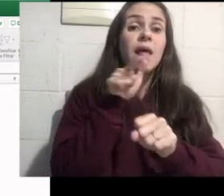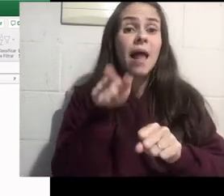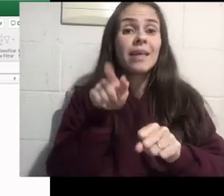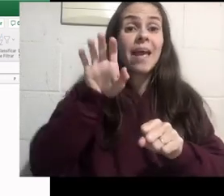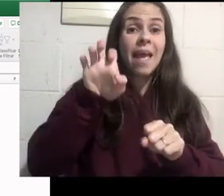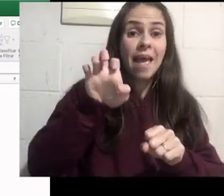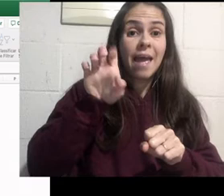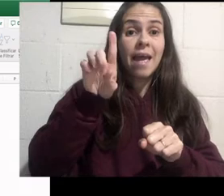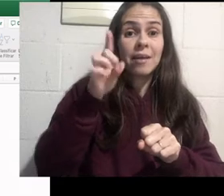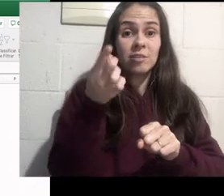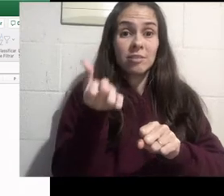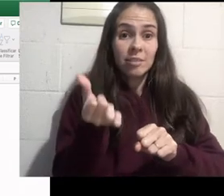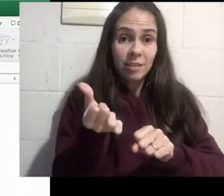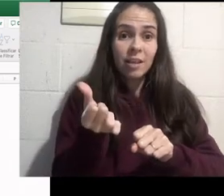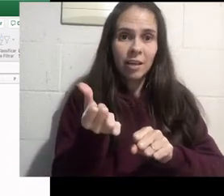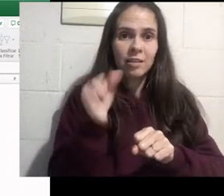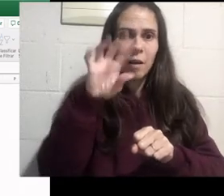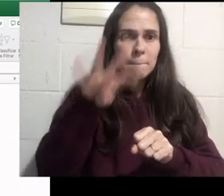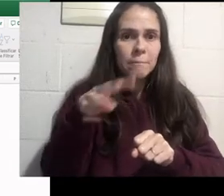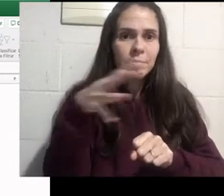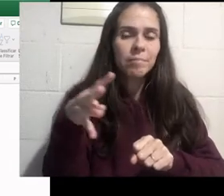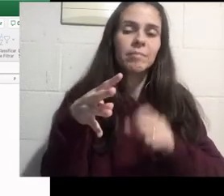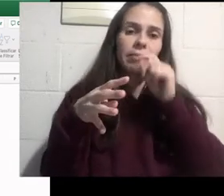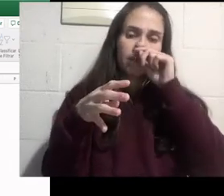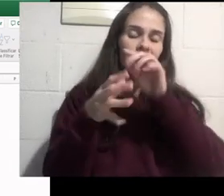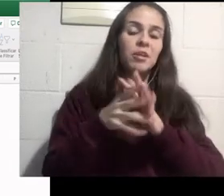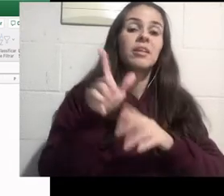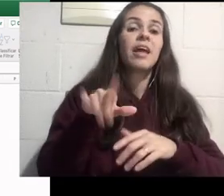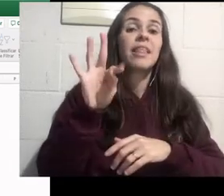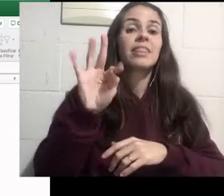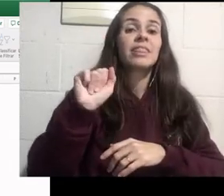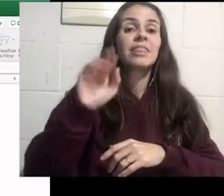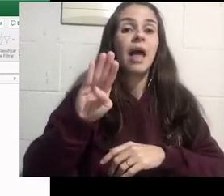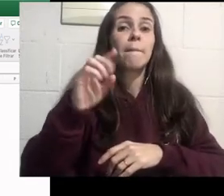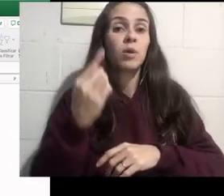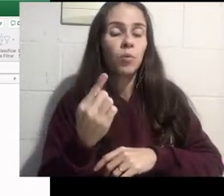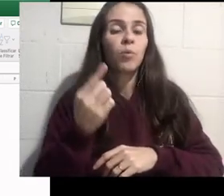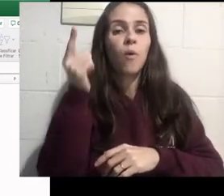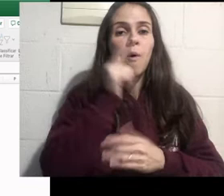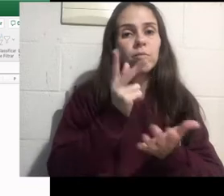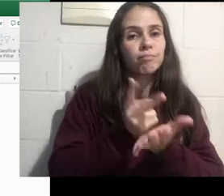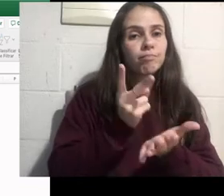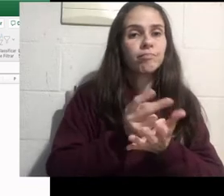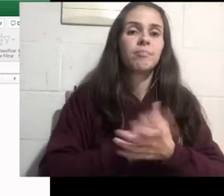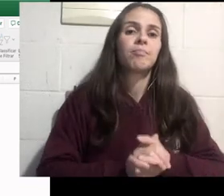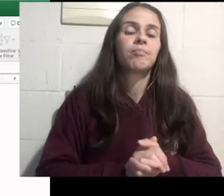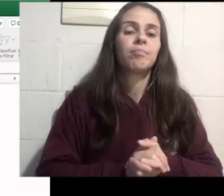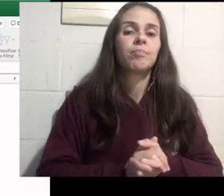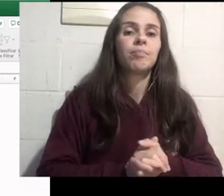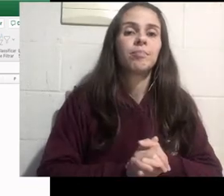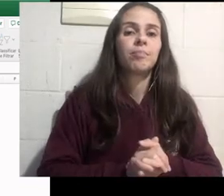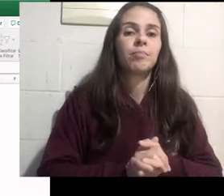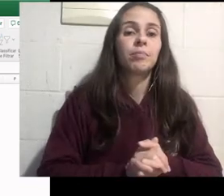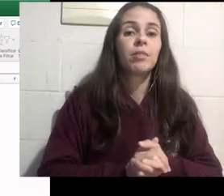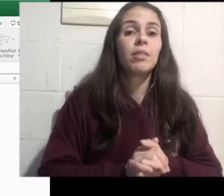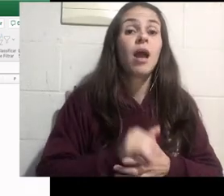E16 dessa planilha aqui, tab investimento fixo, tab 1 investimento fixo depreciação. Tá?